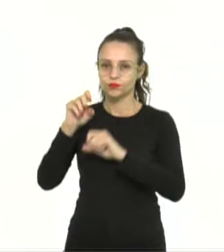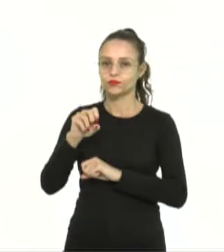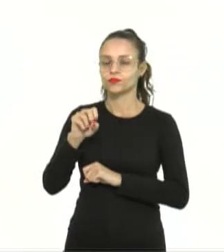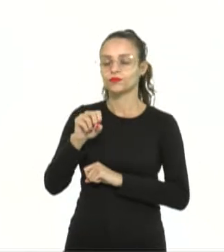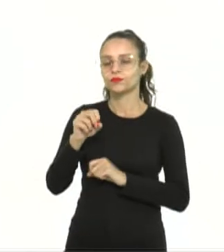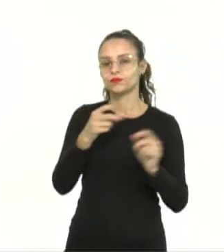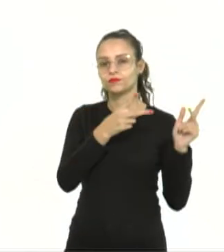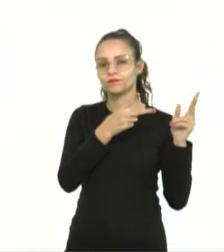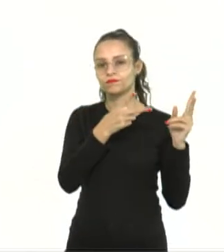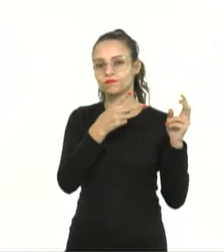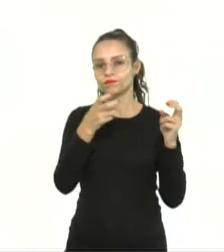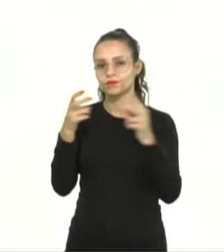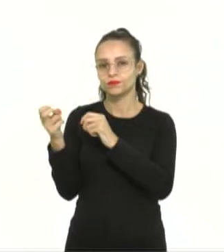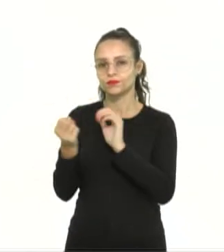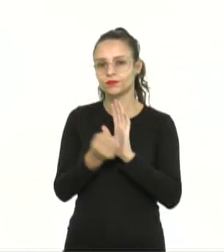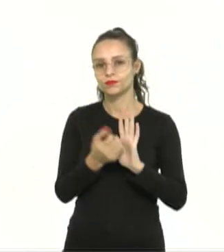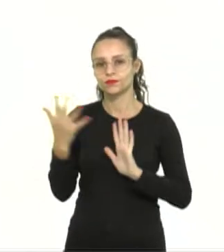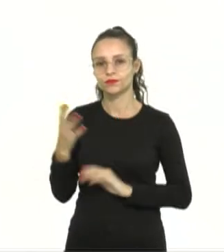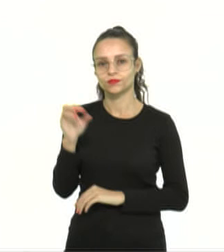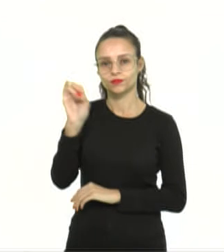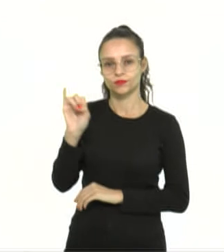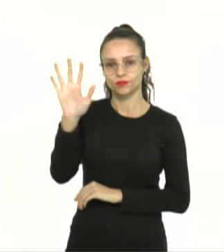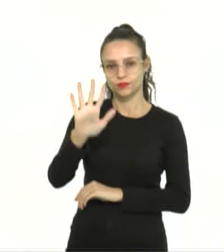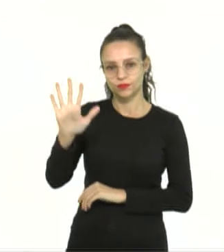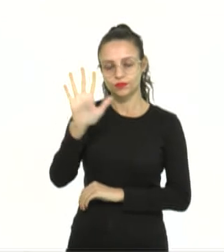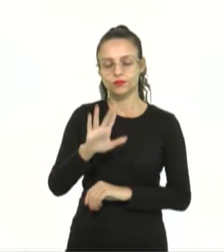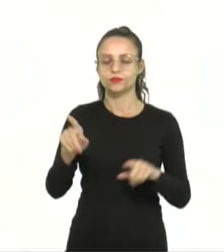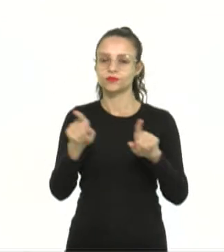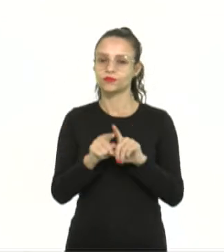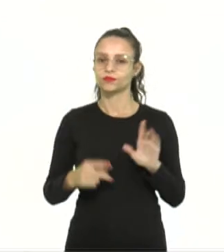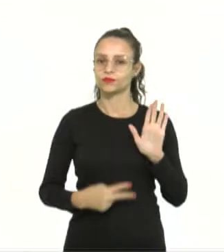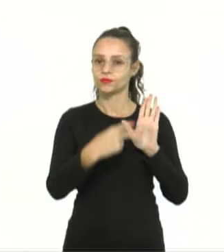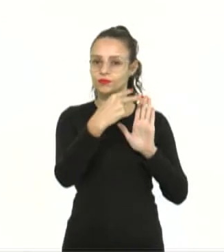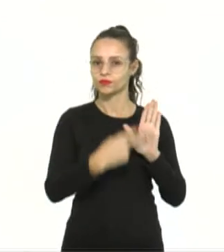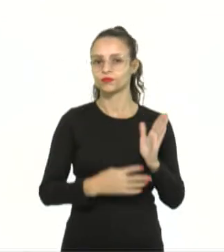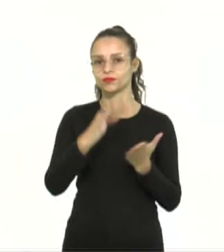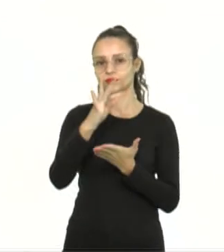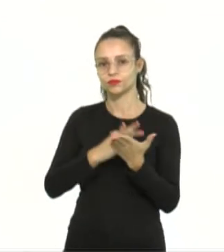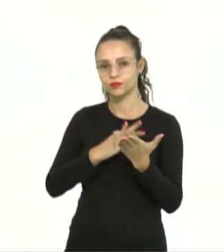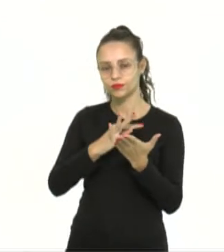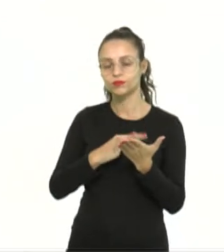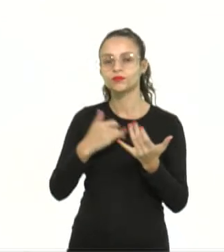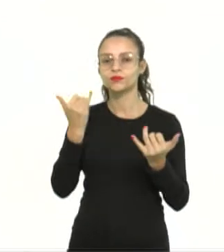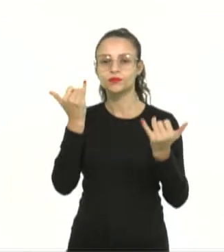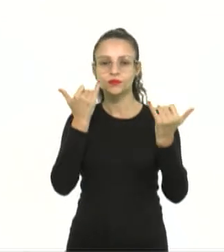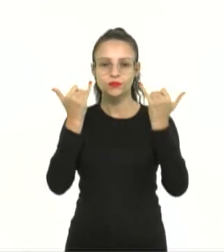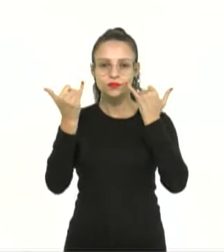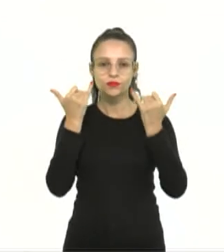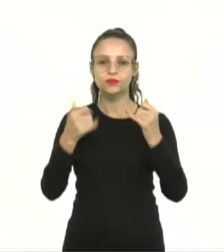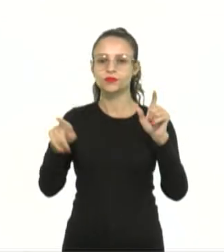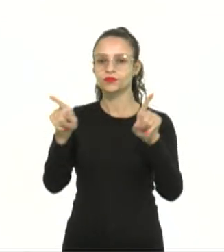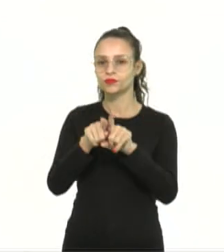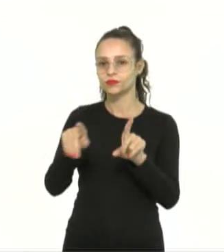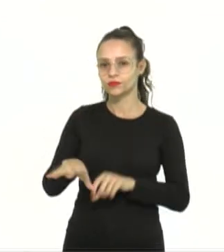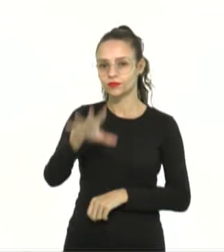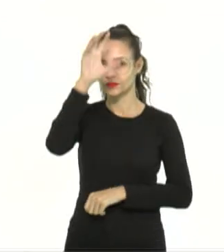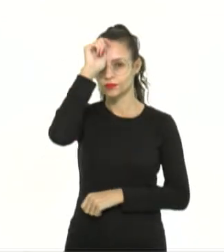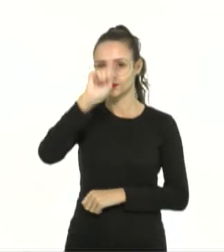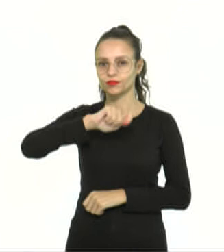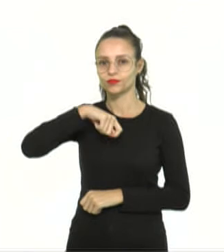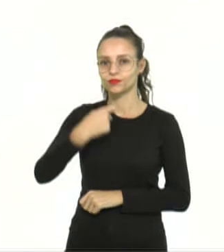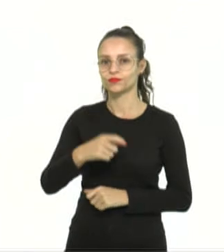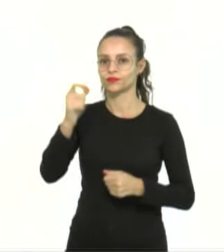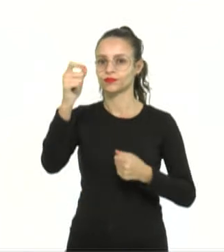várias fotos e imagens, vamos ler textos informativos e vamos aprender sobre alguns